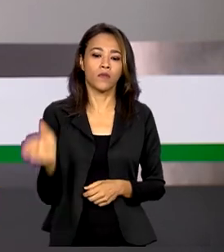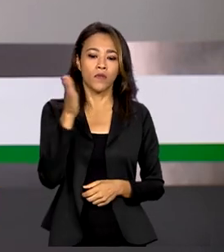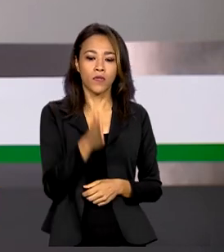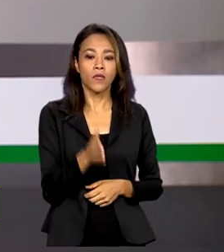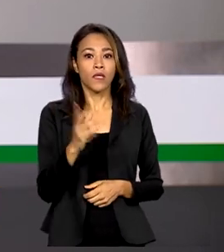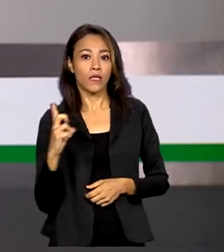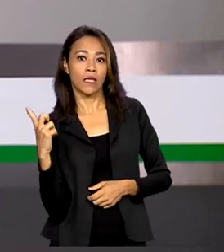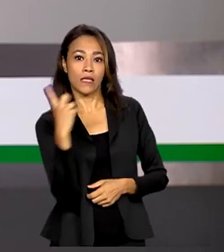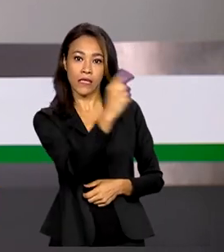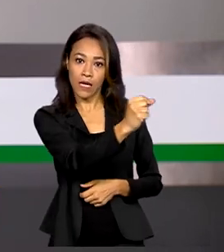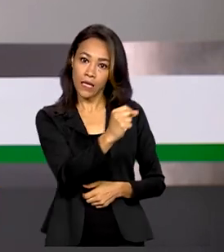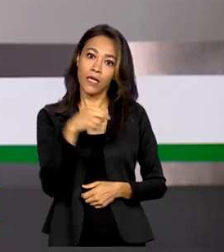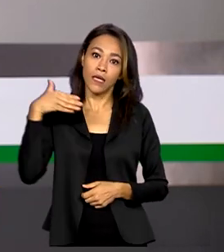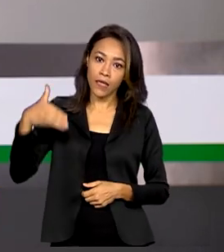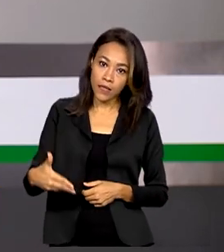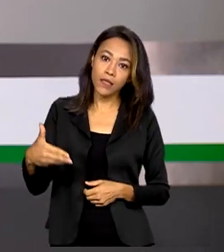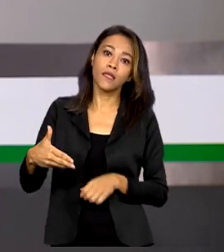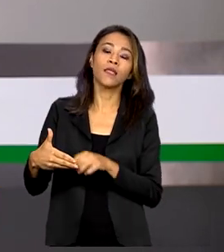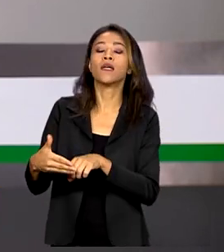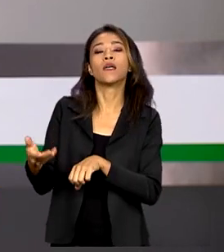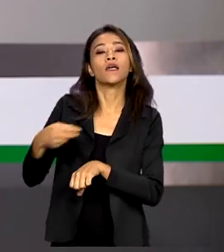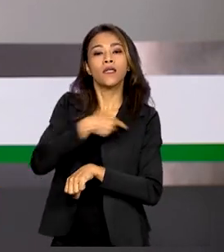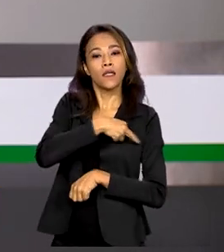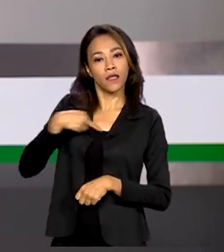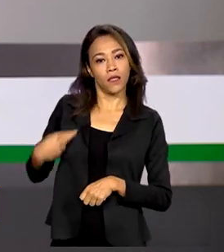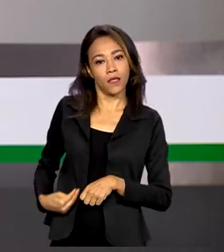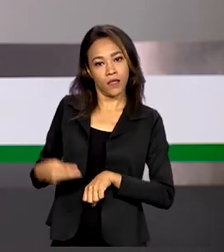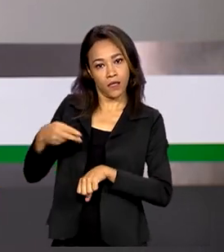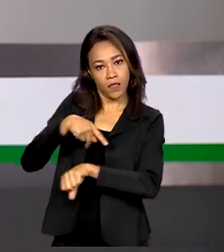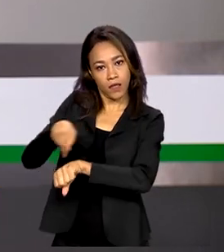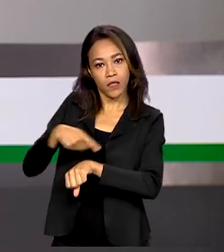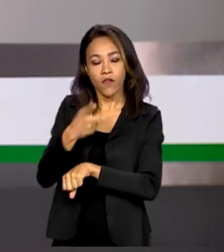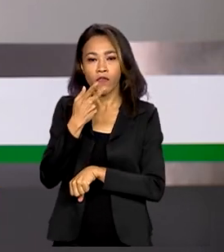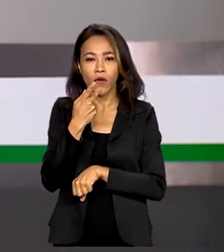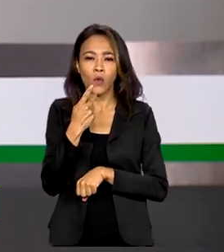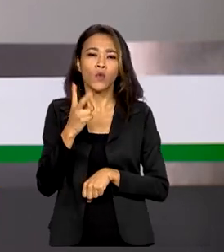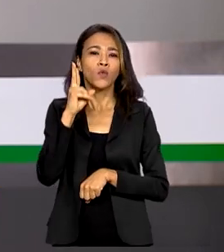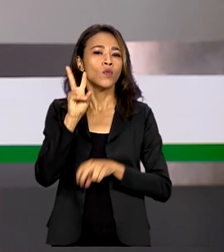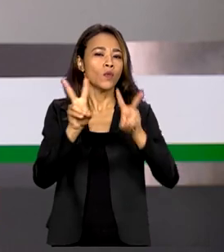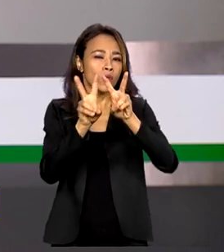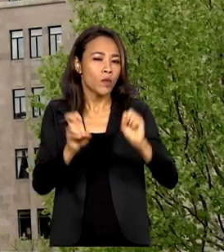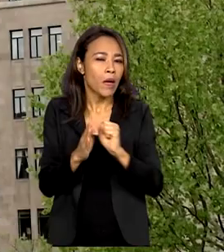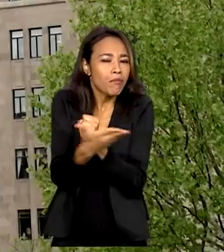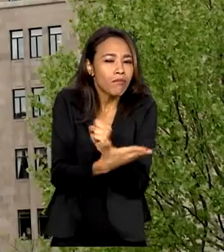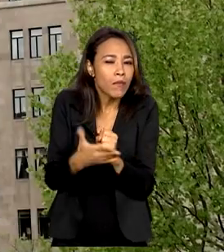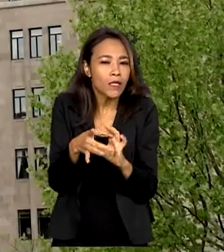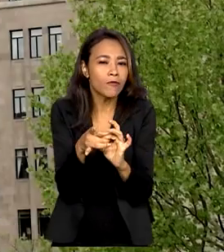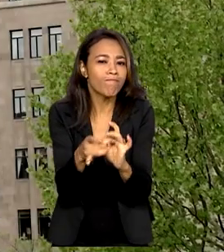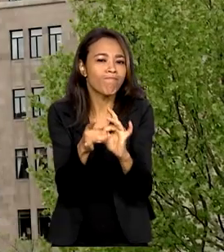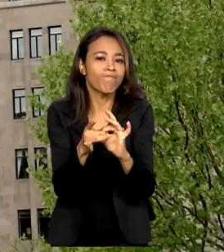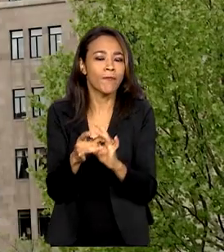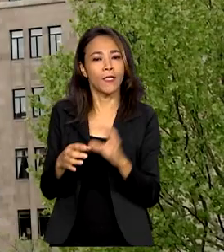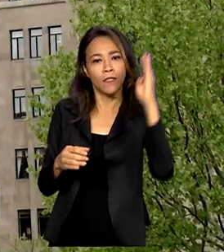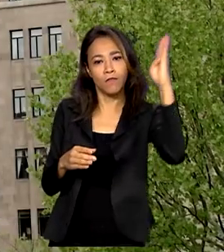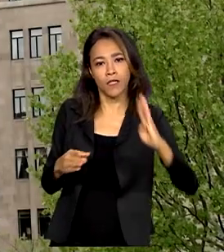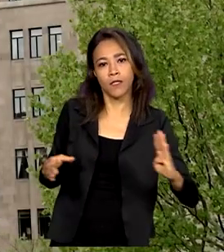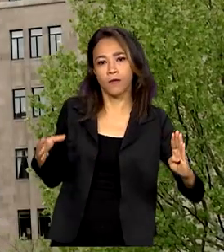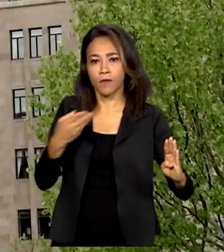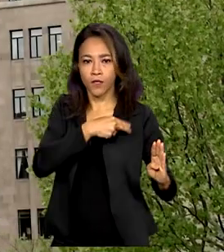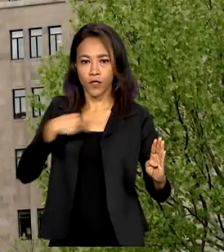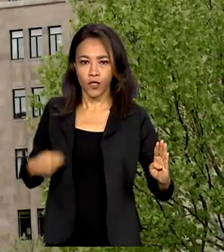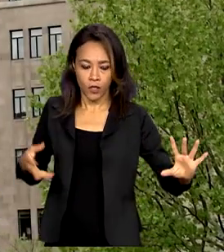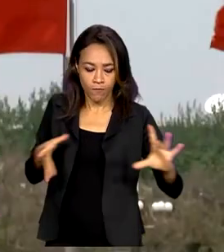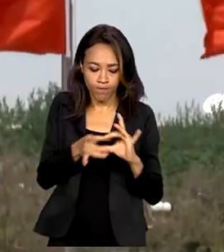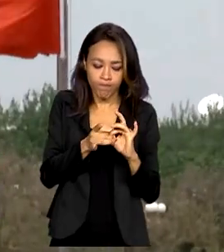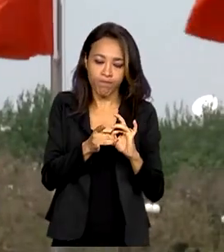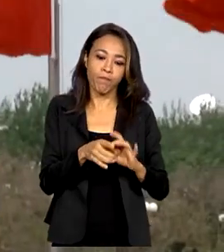de Pequim, o presidente Lula falou sobre a sólida relação entre Brasil e China. Na saída de Pequim, o